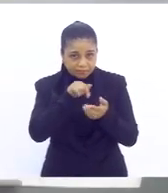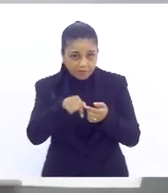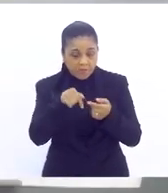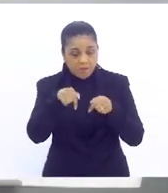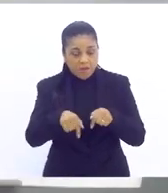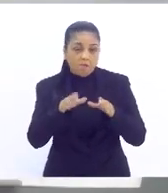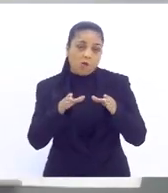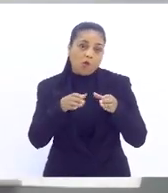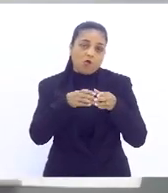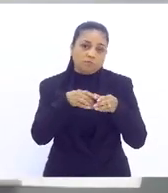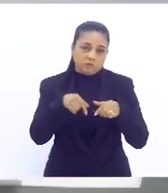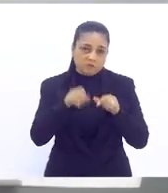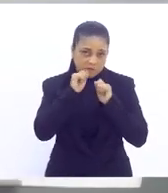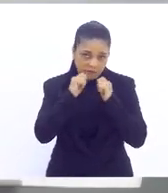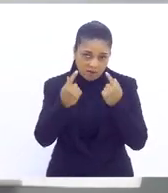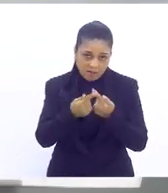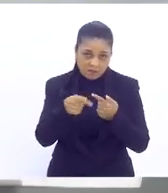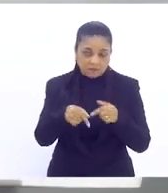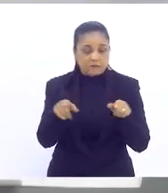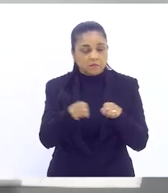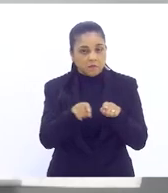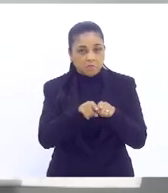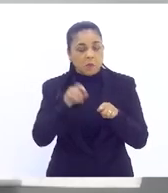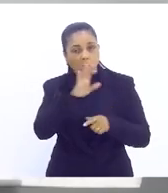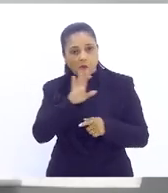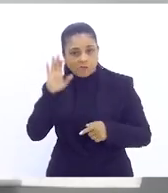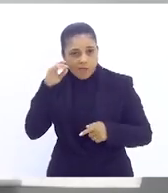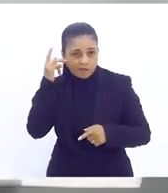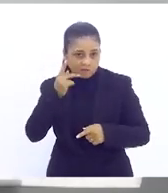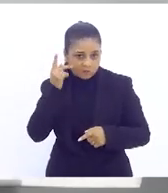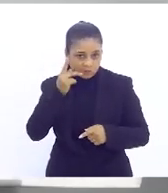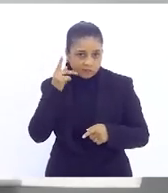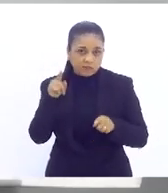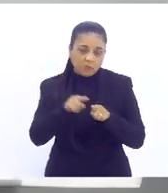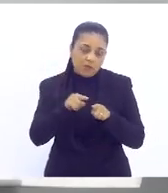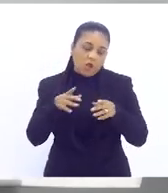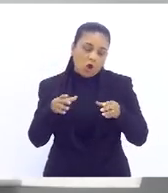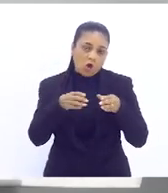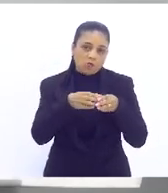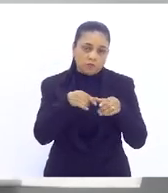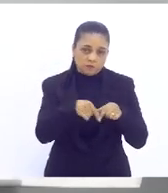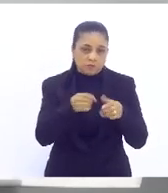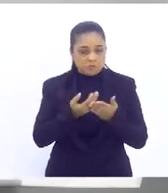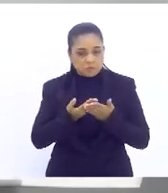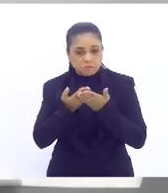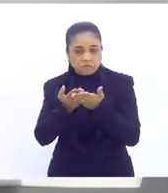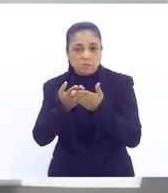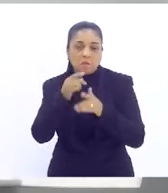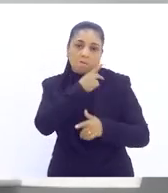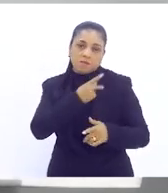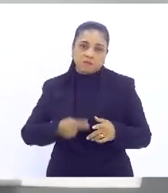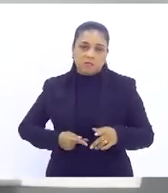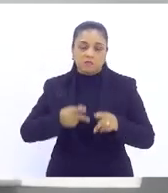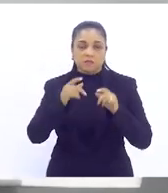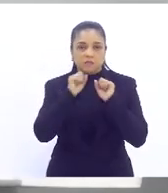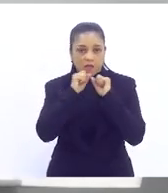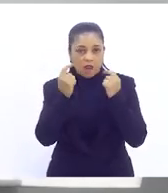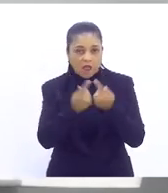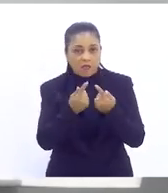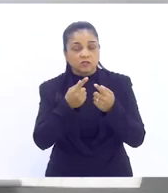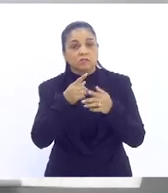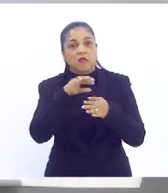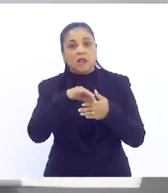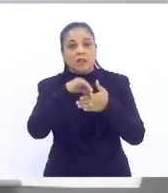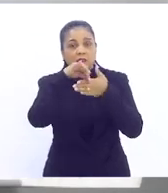dos nossos mandatos e da própria comissão encaminha não só para a presidência da alérgica para liderança do governo